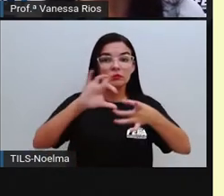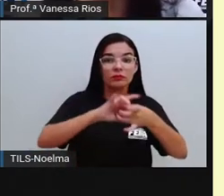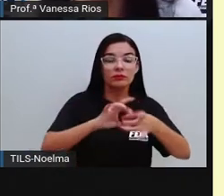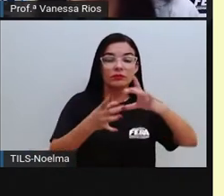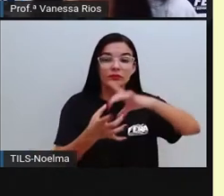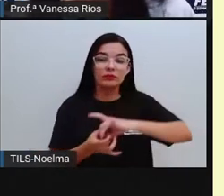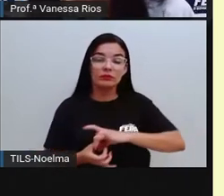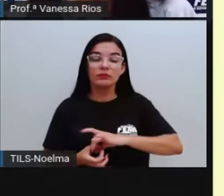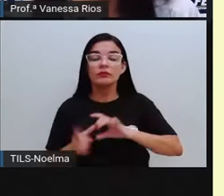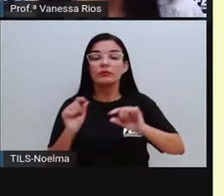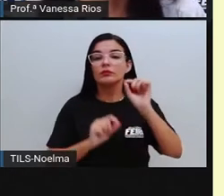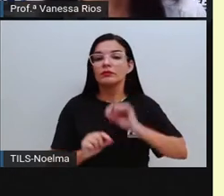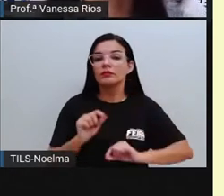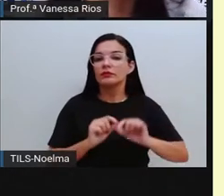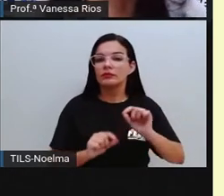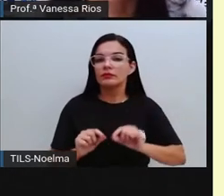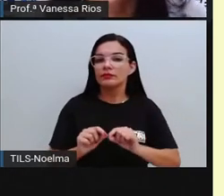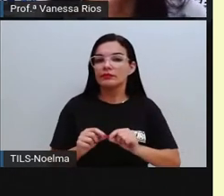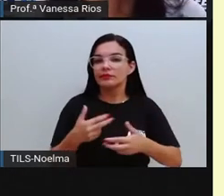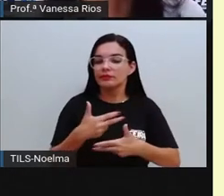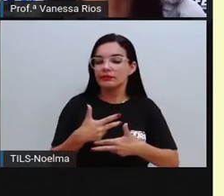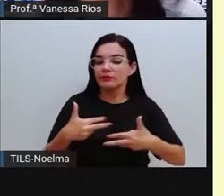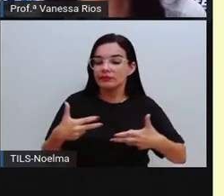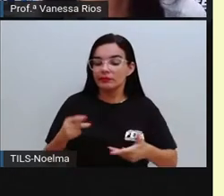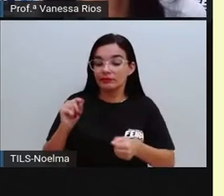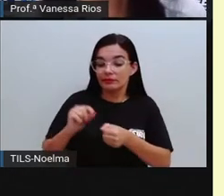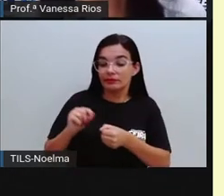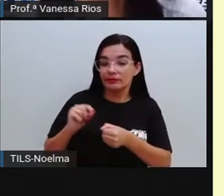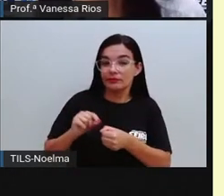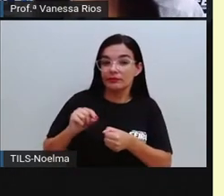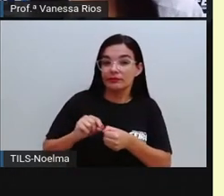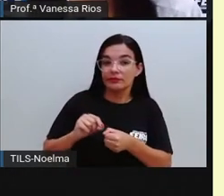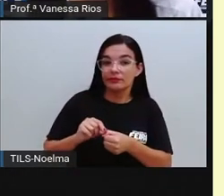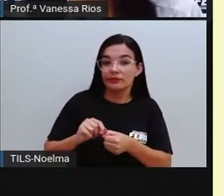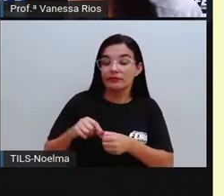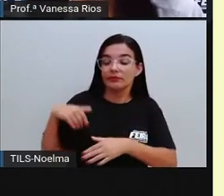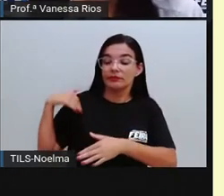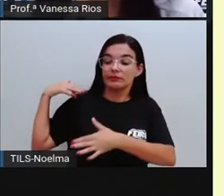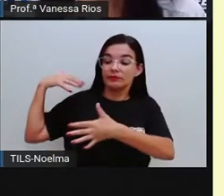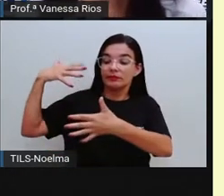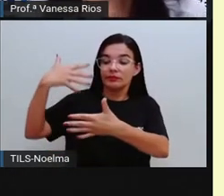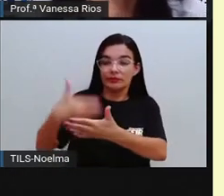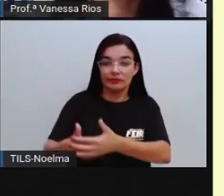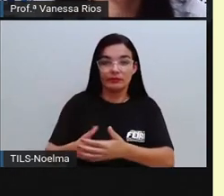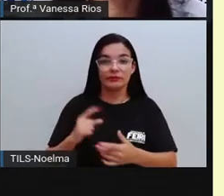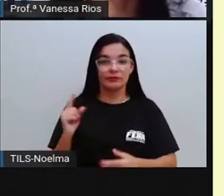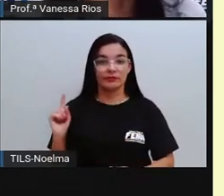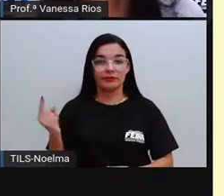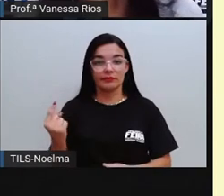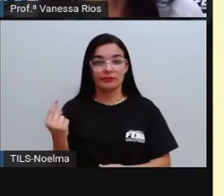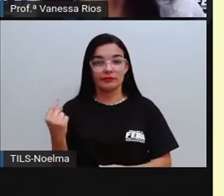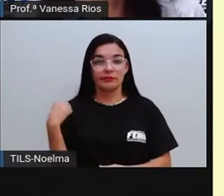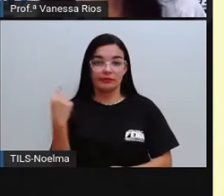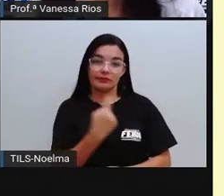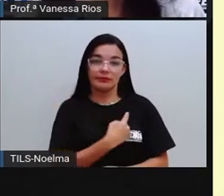relacionadas diretamente com as ações, né, que nós desempenhamos, né, no nosso dia a